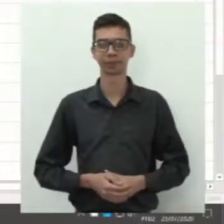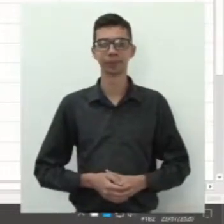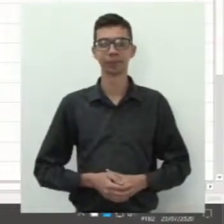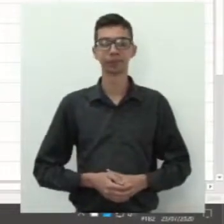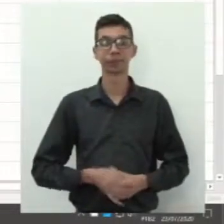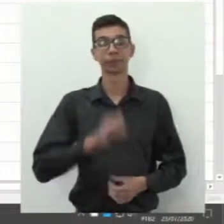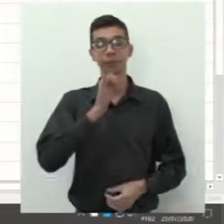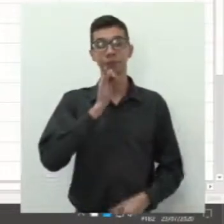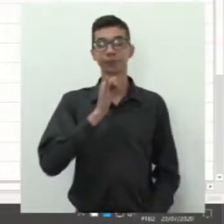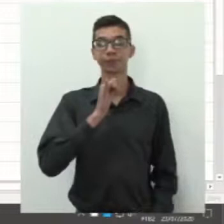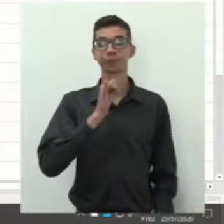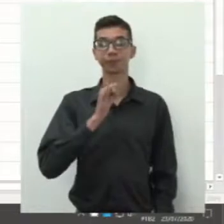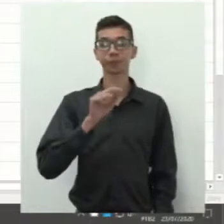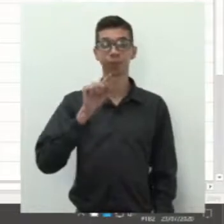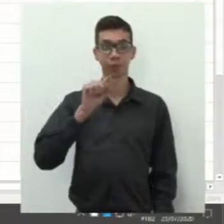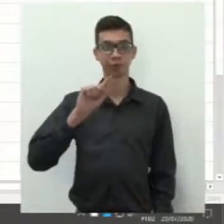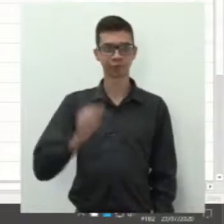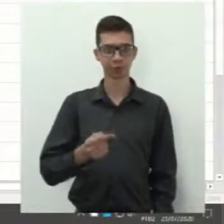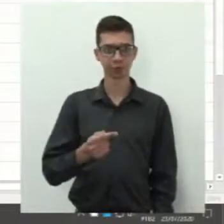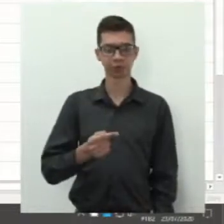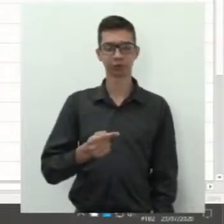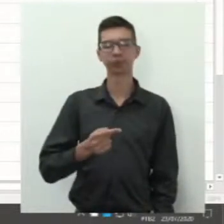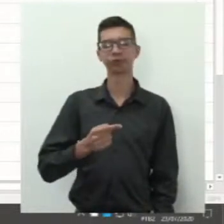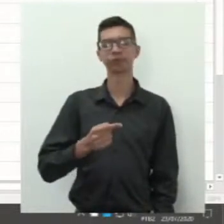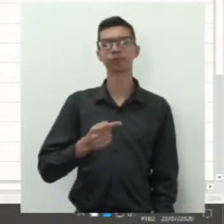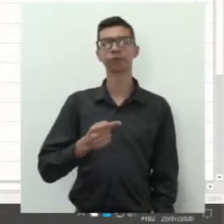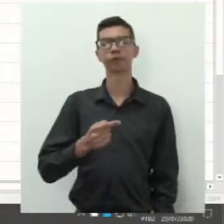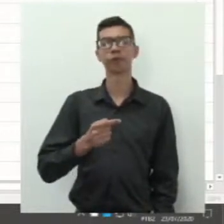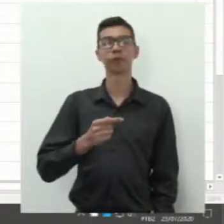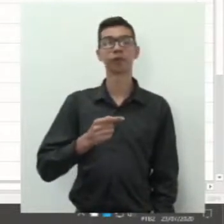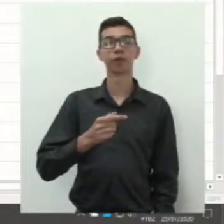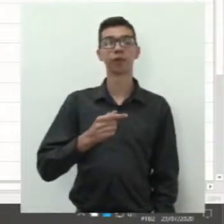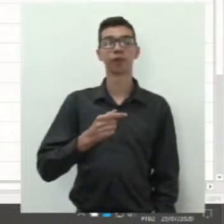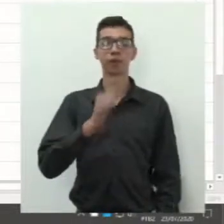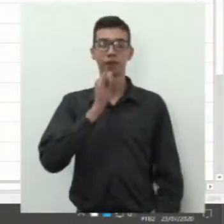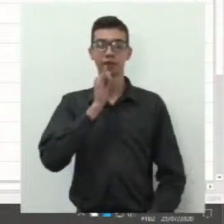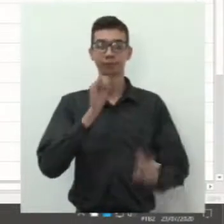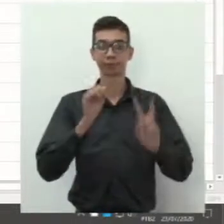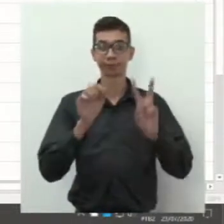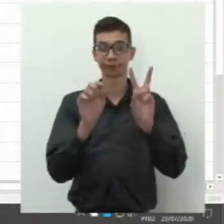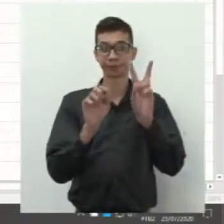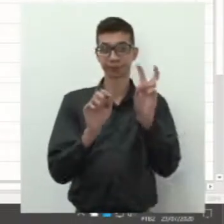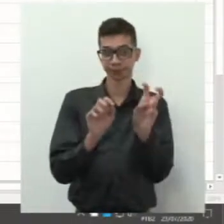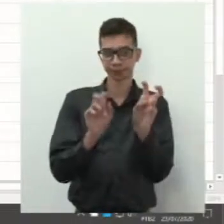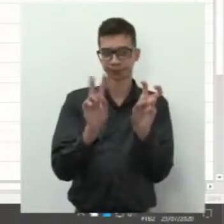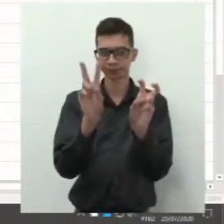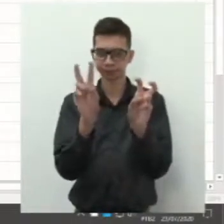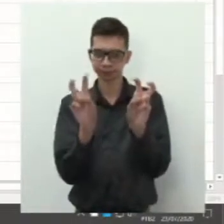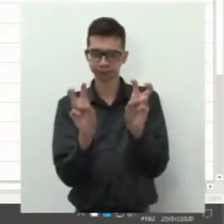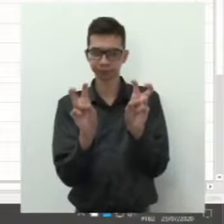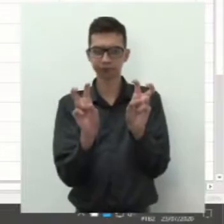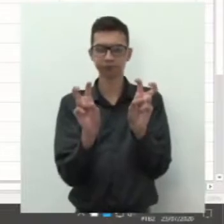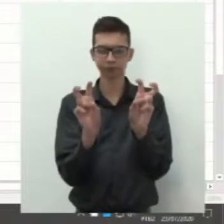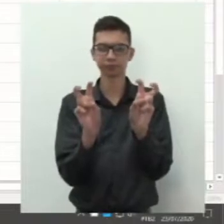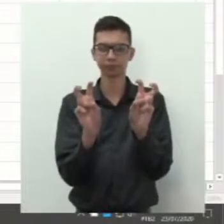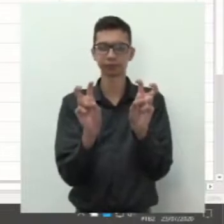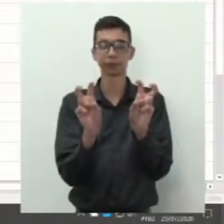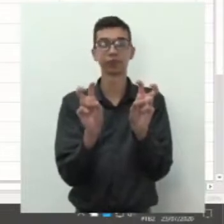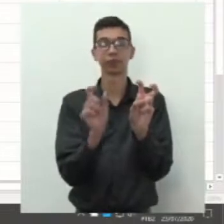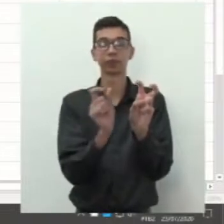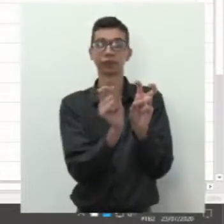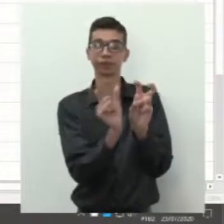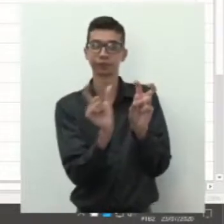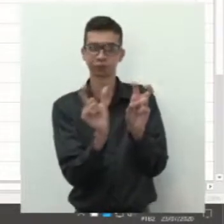se eu colocar, por exemplo, um espaço entre aspas, ele vai adicionar um espaço. Ele não vai juntar grudado, ele vai juntar